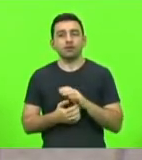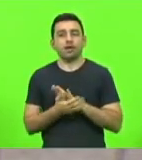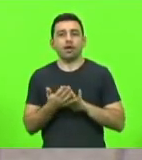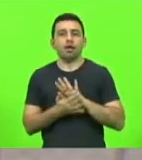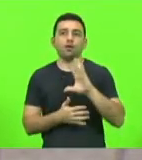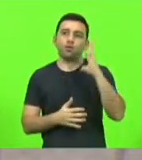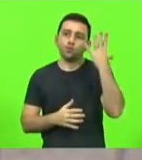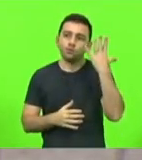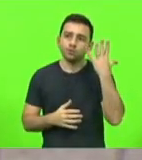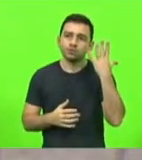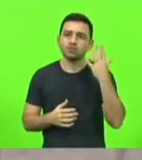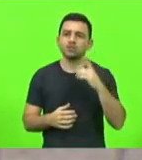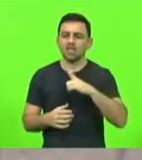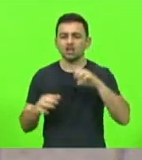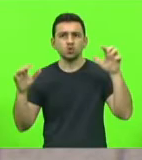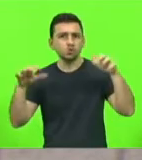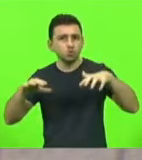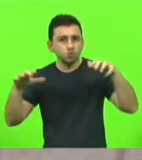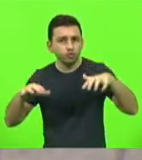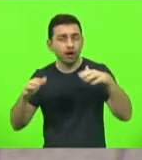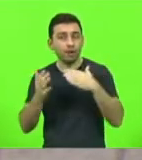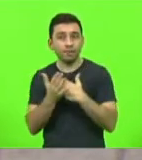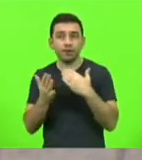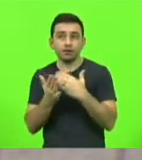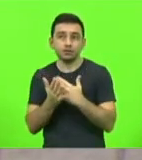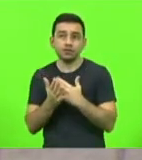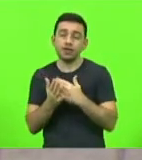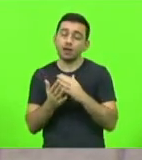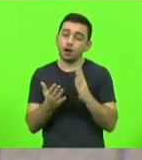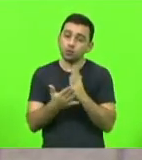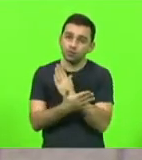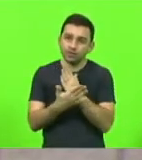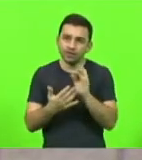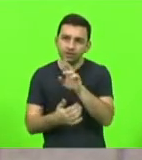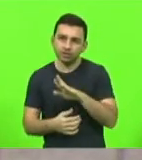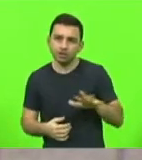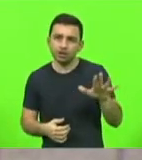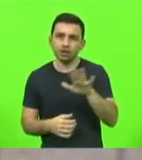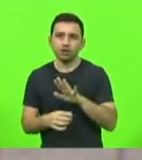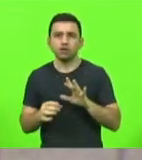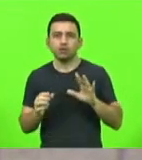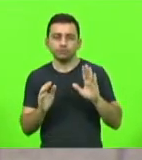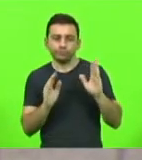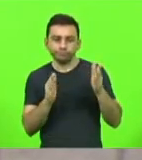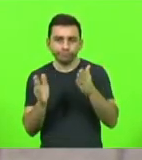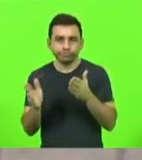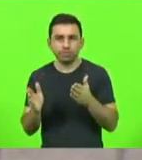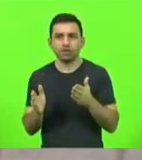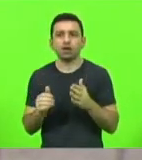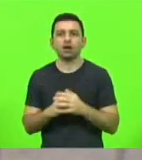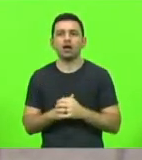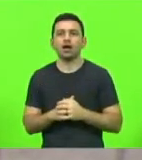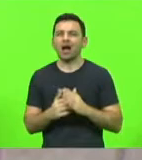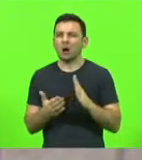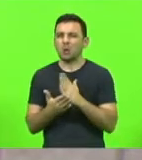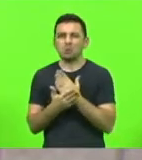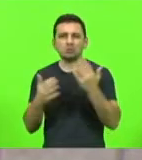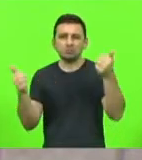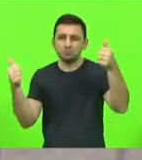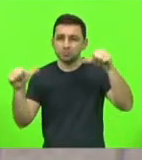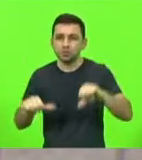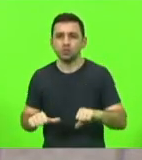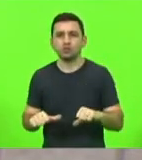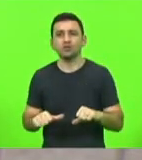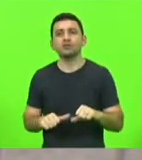assim, chove muito, em algumas regiões em especial, algumas em estado lamentável,